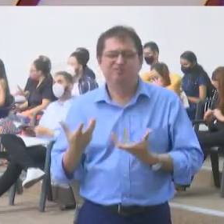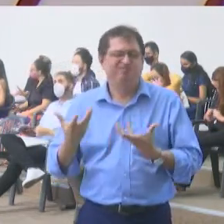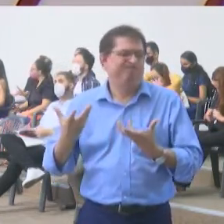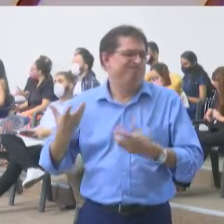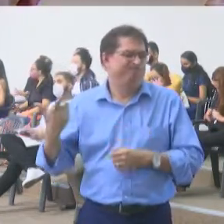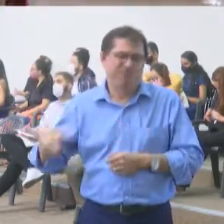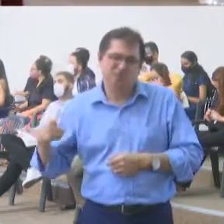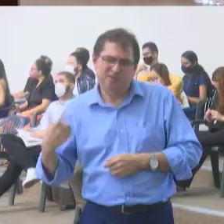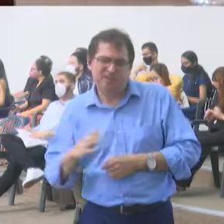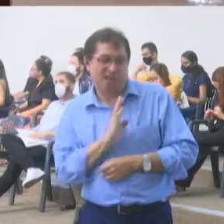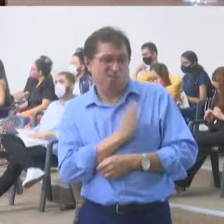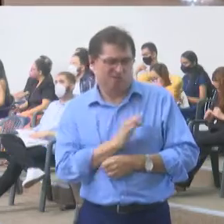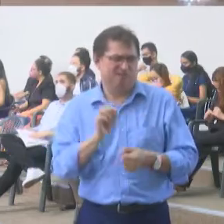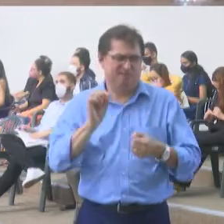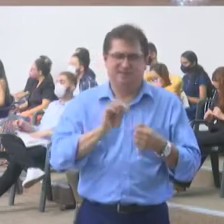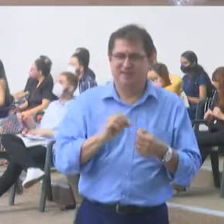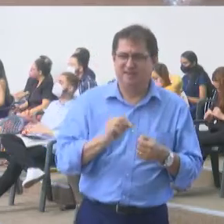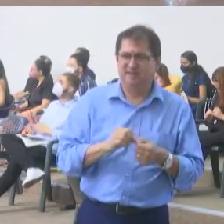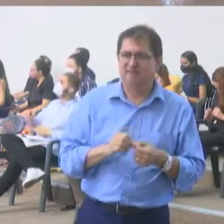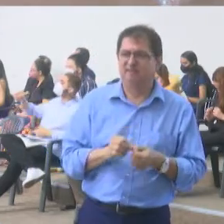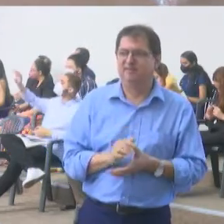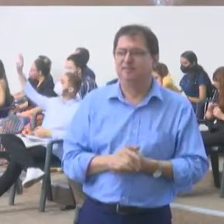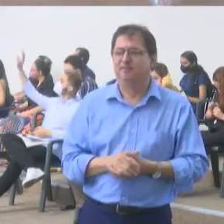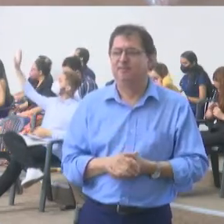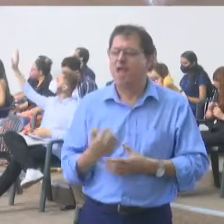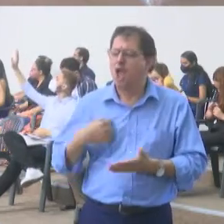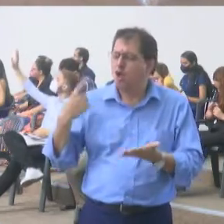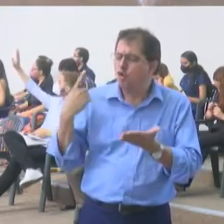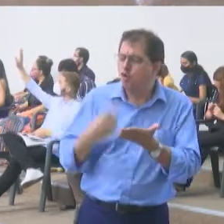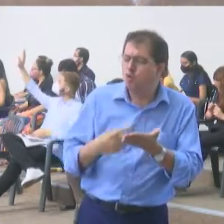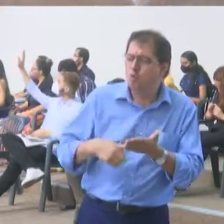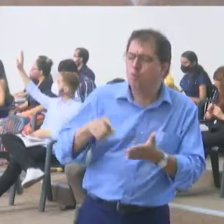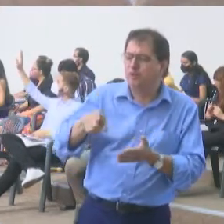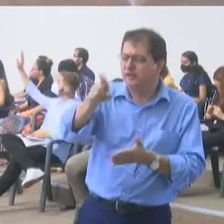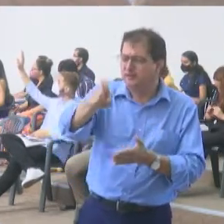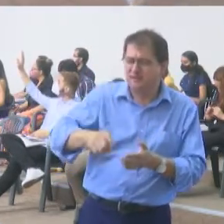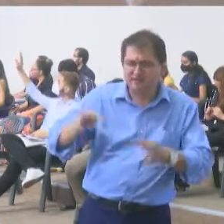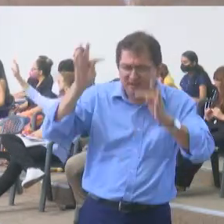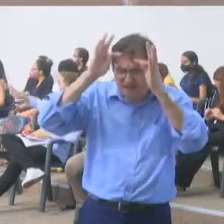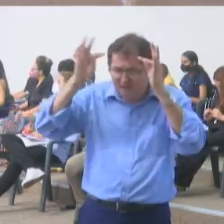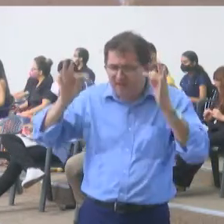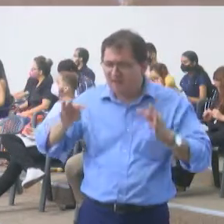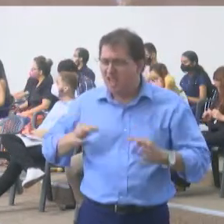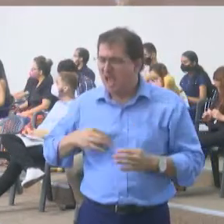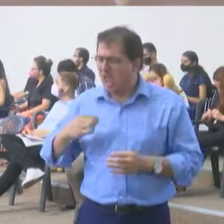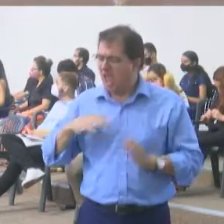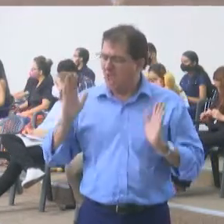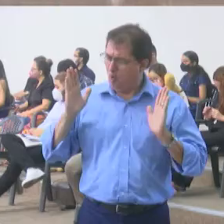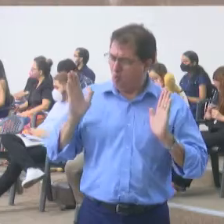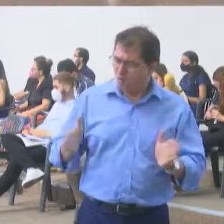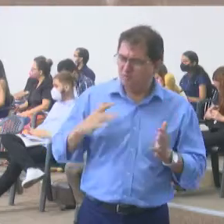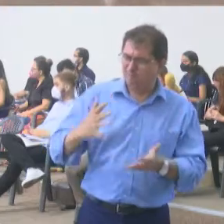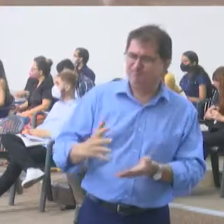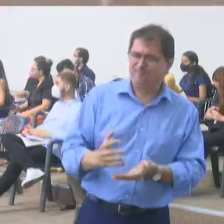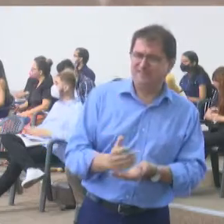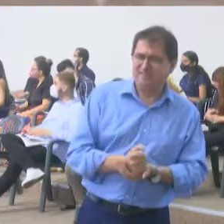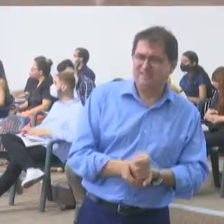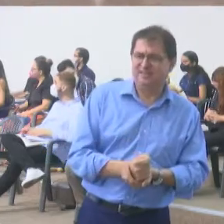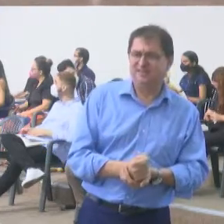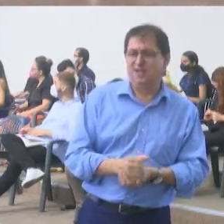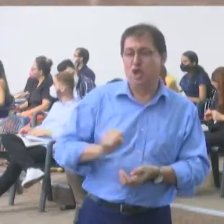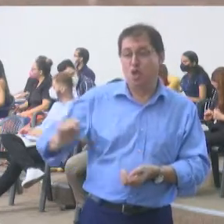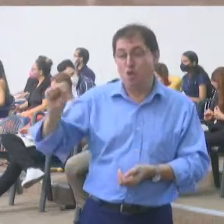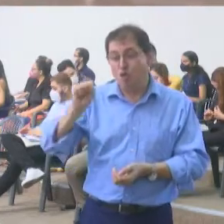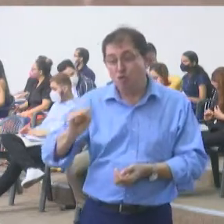coração e empatia para fazer, eu estou aqui cumprindo, e vocês são testemunhas de que hoje eu resgatei de Elimeleque, de Noemi, de Malon, de